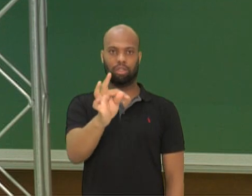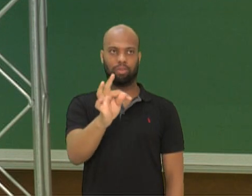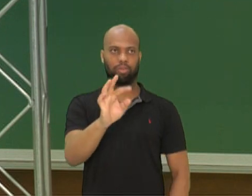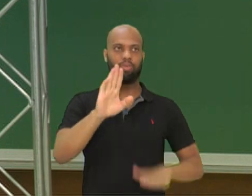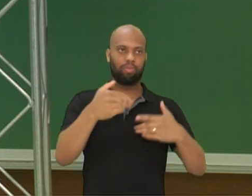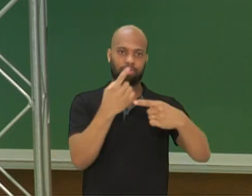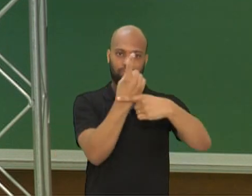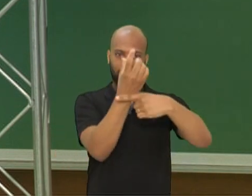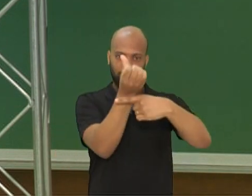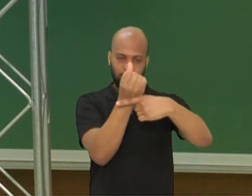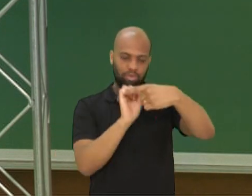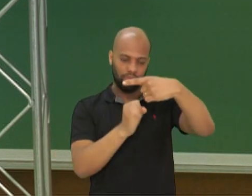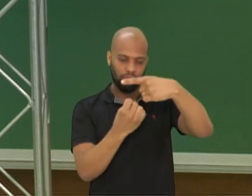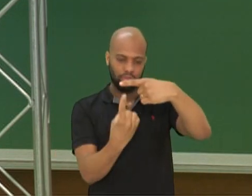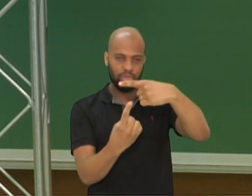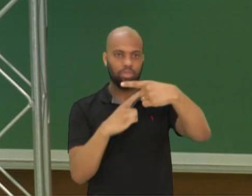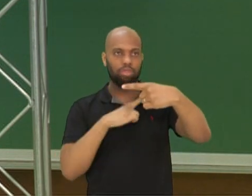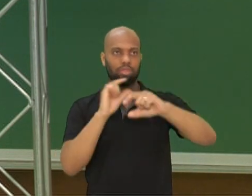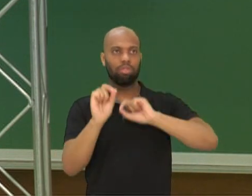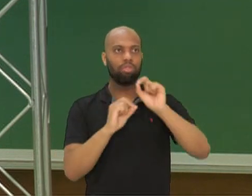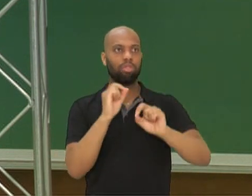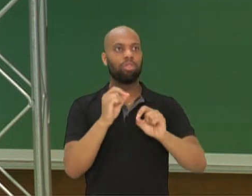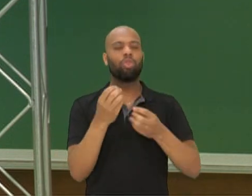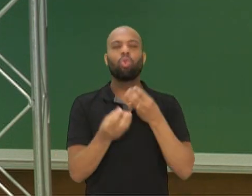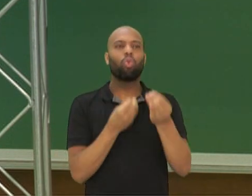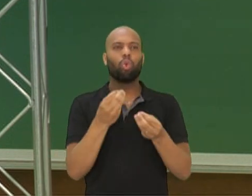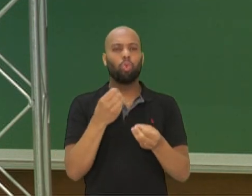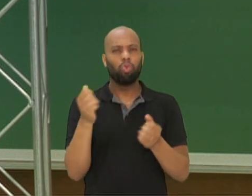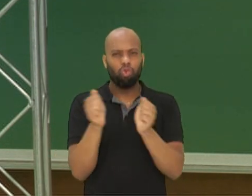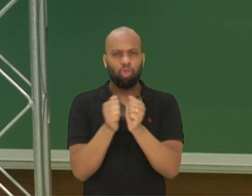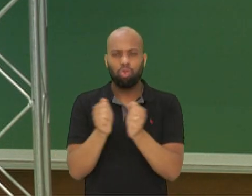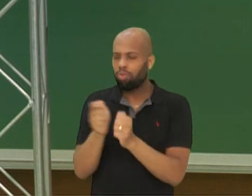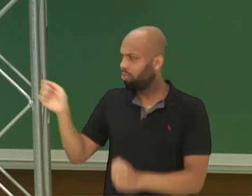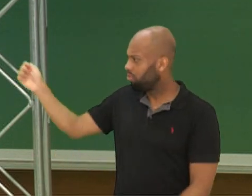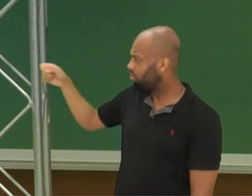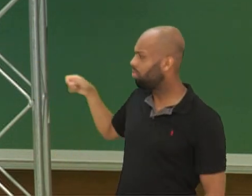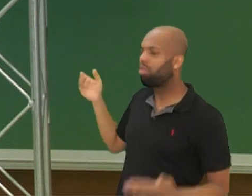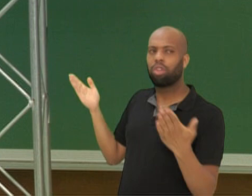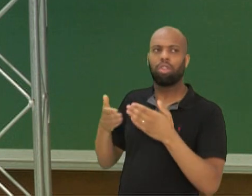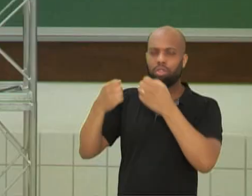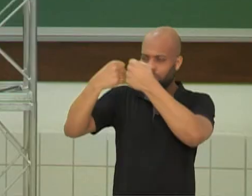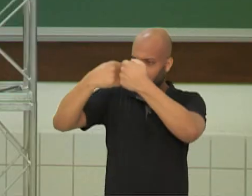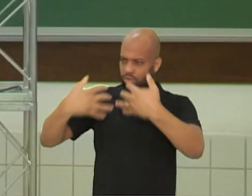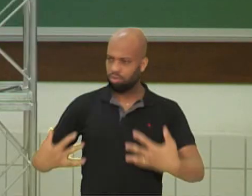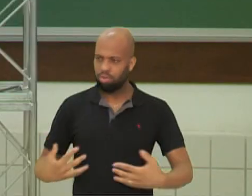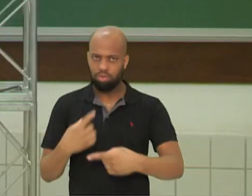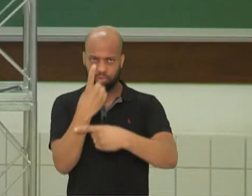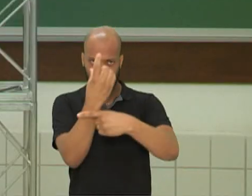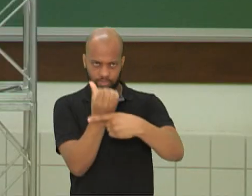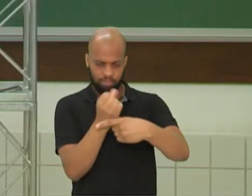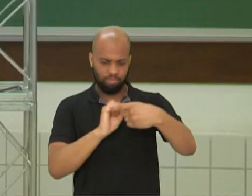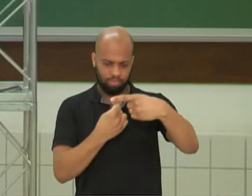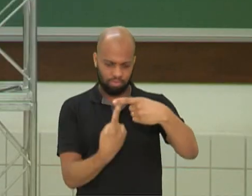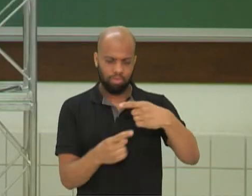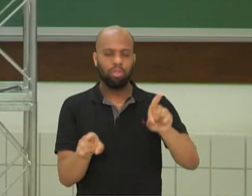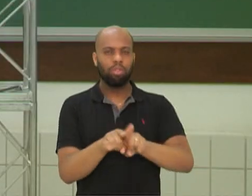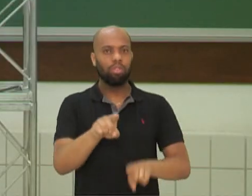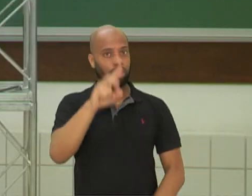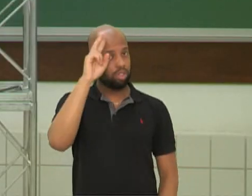conseguiu chegar próximo dessa solução. Nós temos a fração 16 sobre